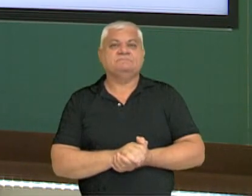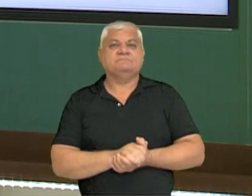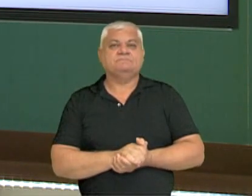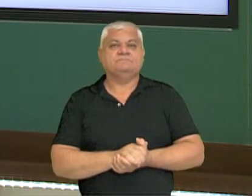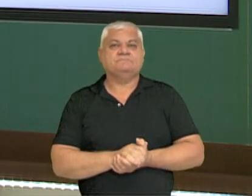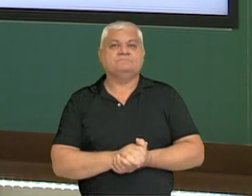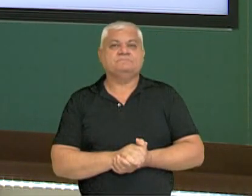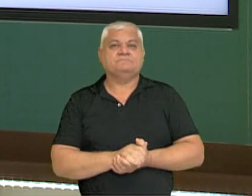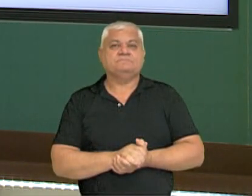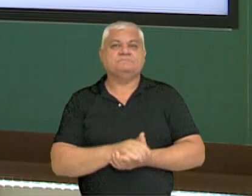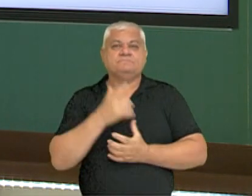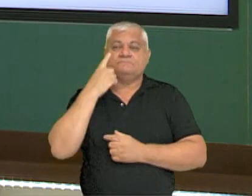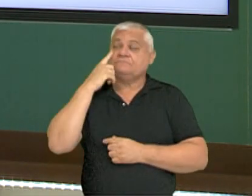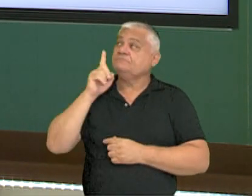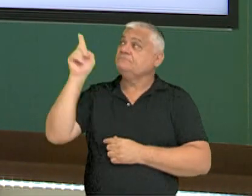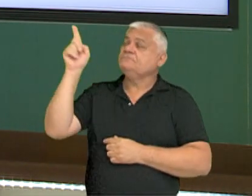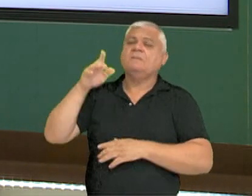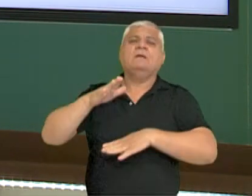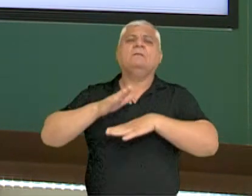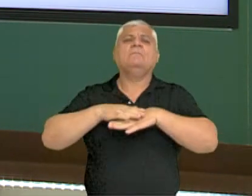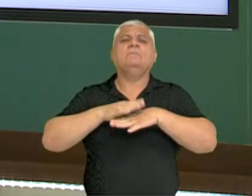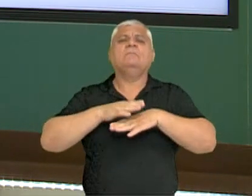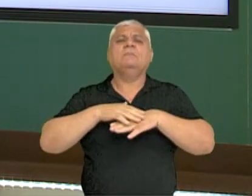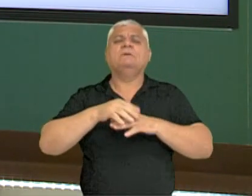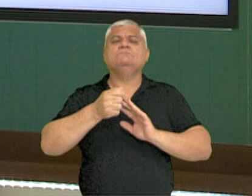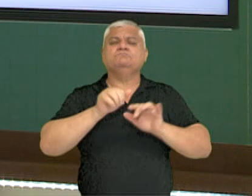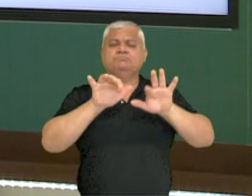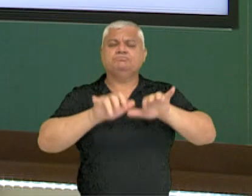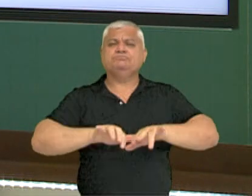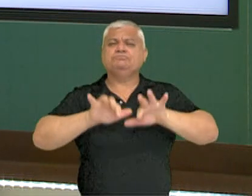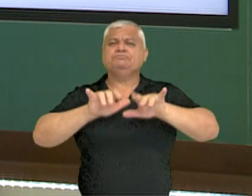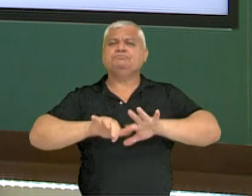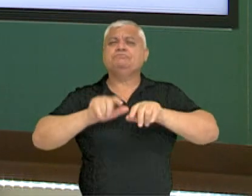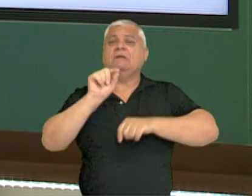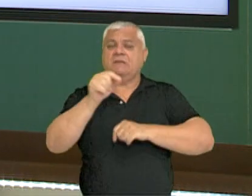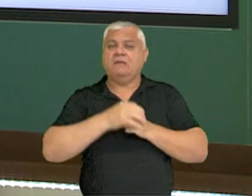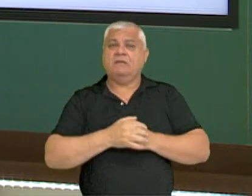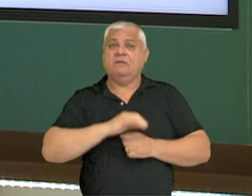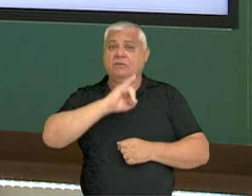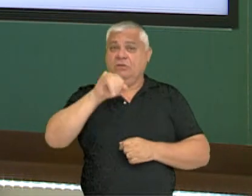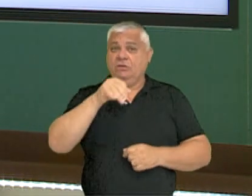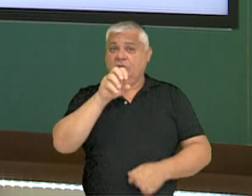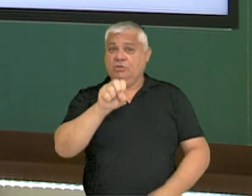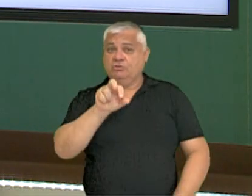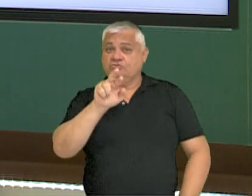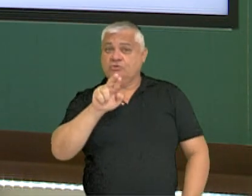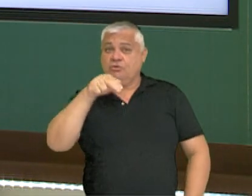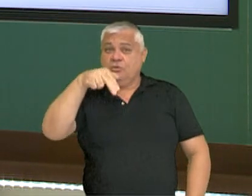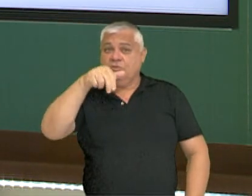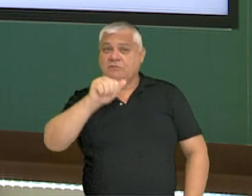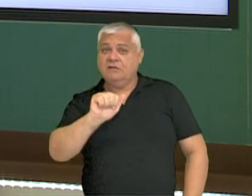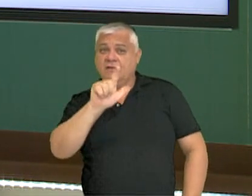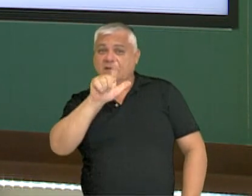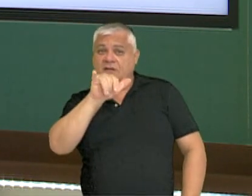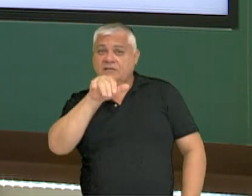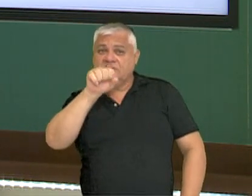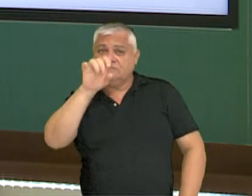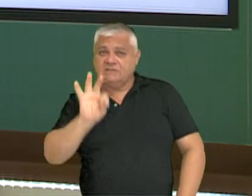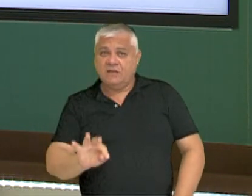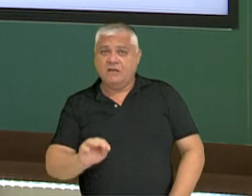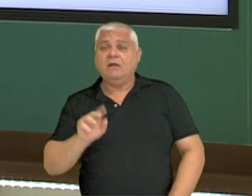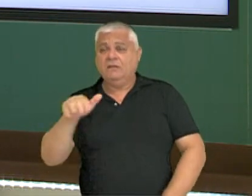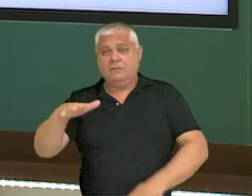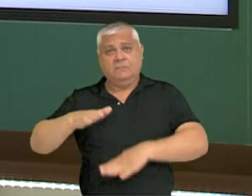Olha lá. Quem escreve, então, uma notícia, pessoal? Quem escreve? São os jornalistas, certo? Quando eles vão escrever,